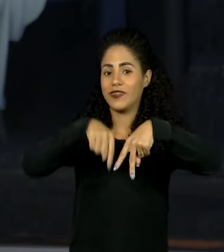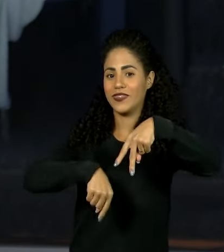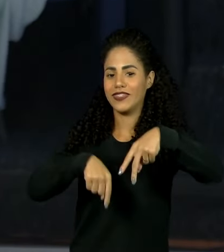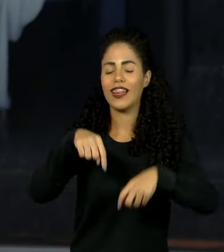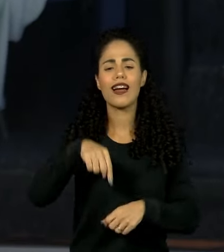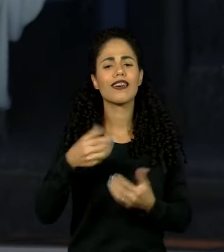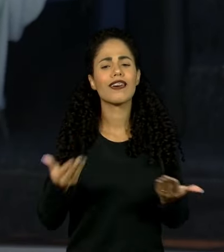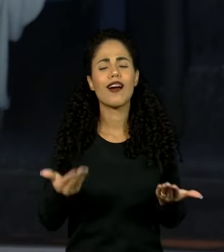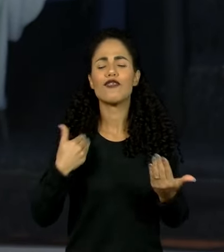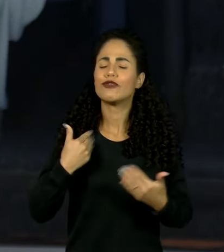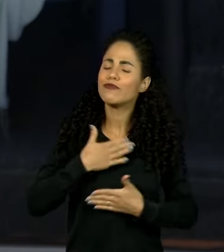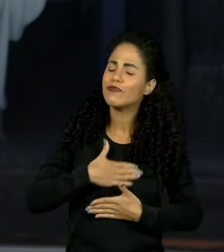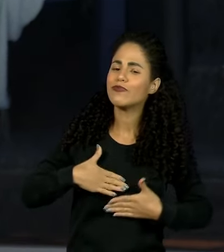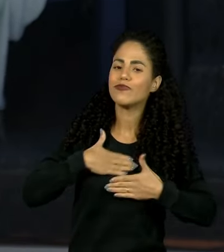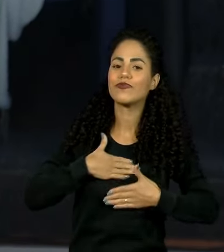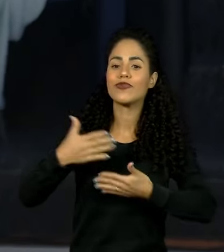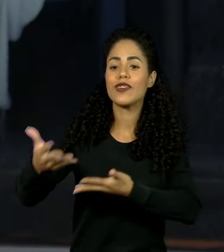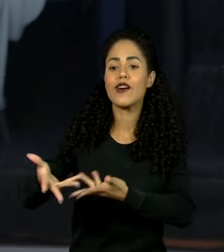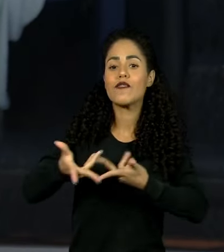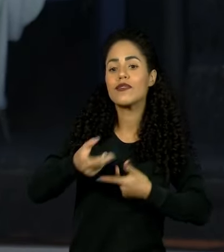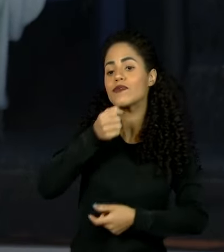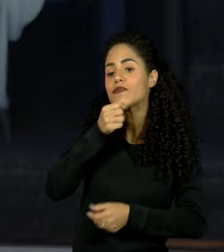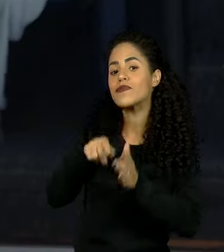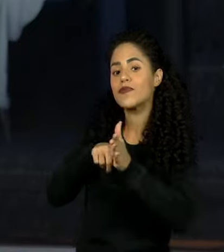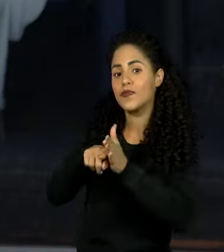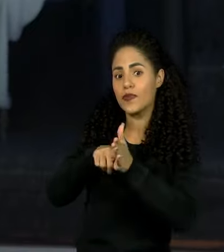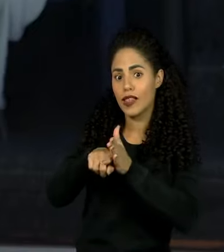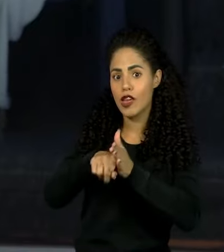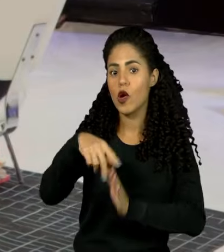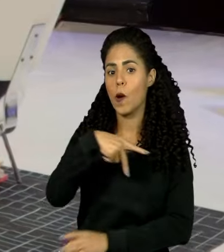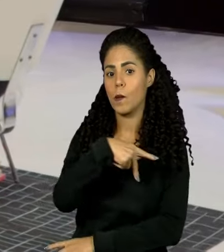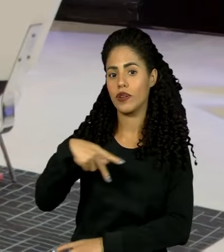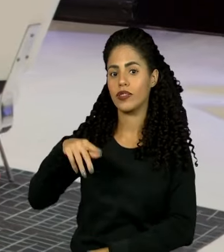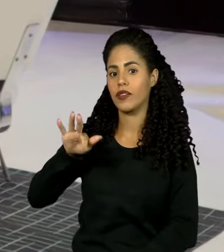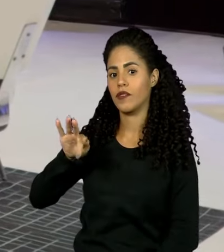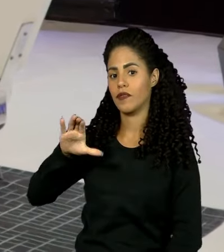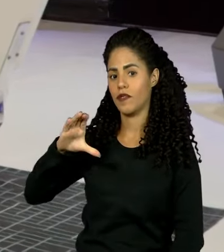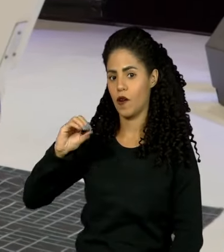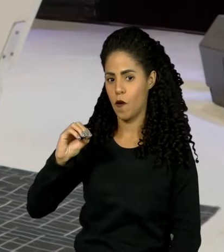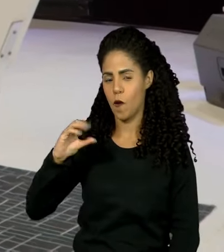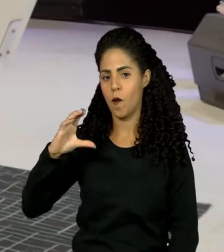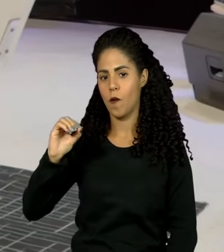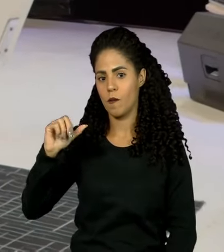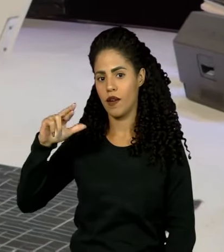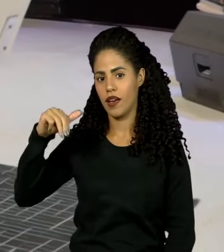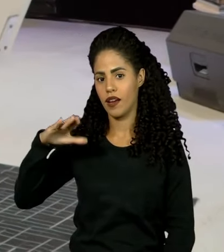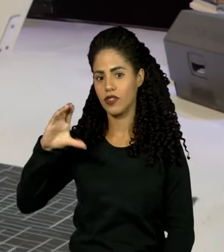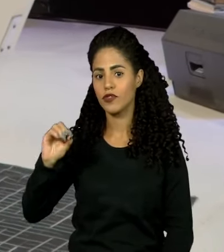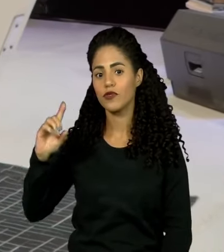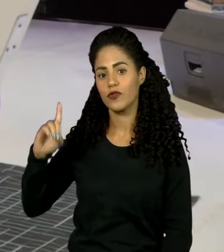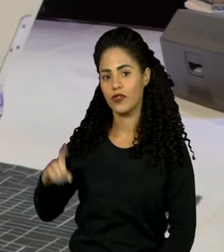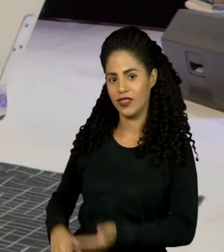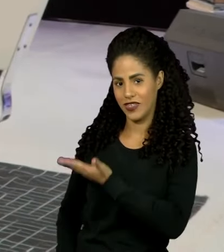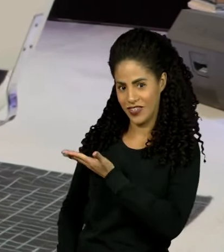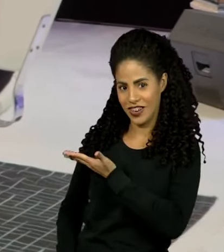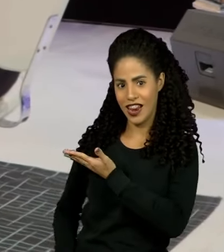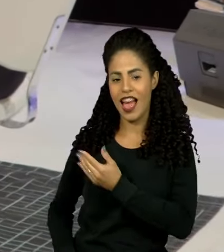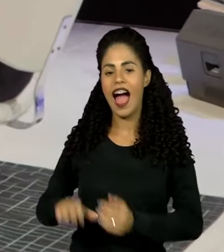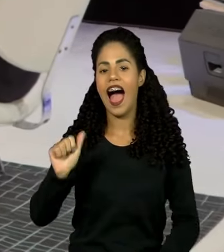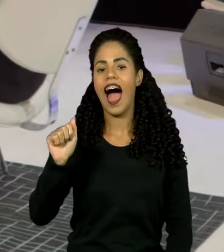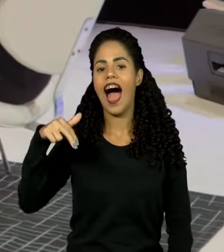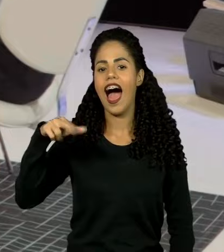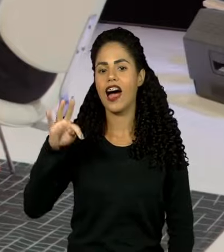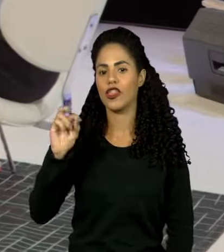hoje com muita honra a gente vai entrevistar o presidente da fomer do Rio de Janeiro Antônio Florencio Queiroz seja